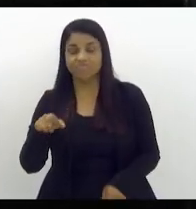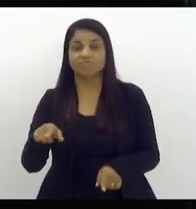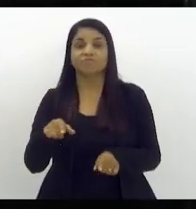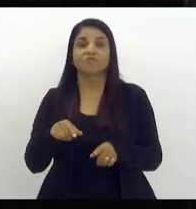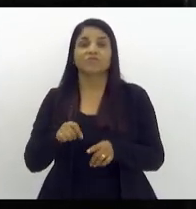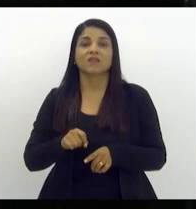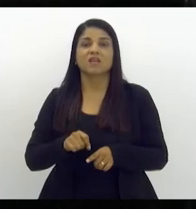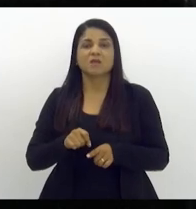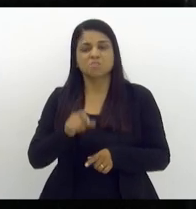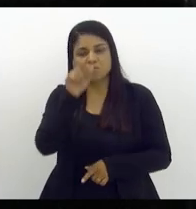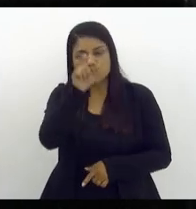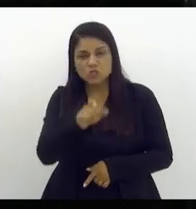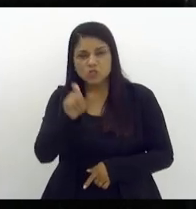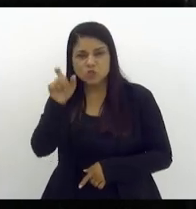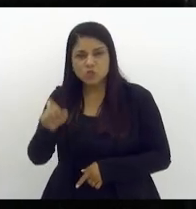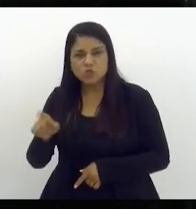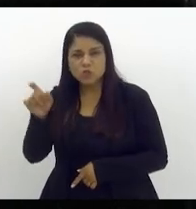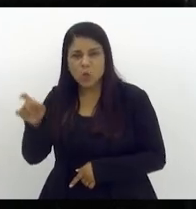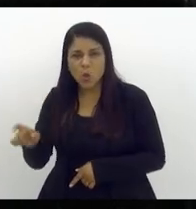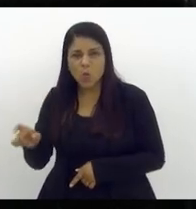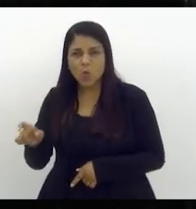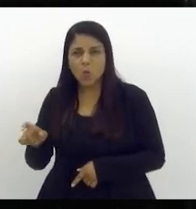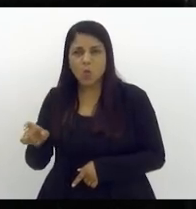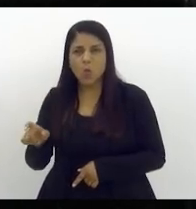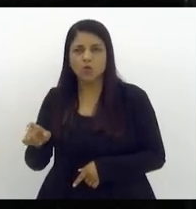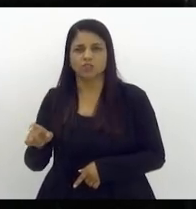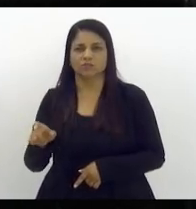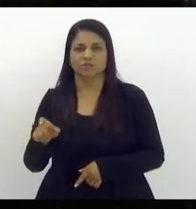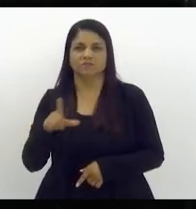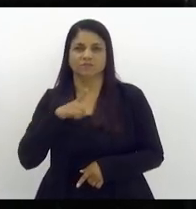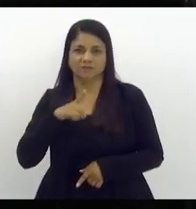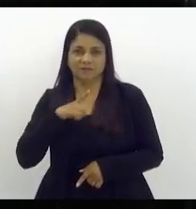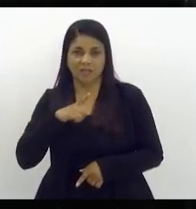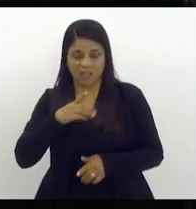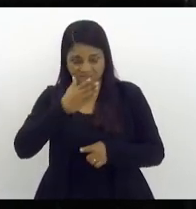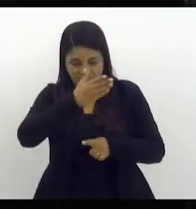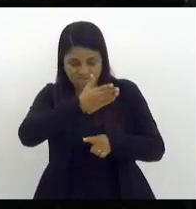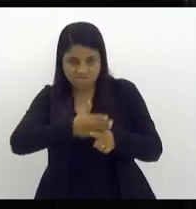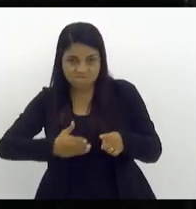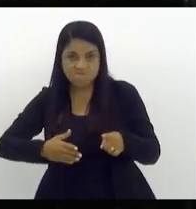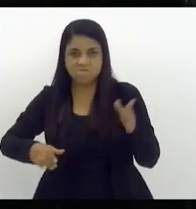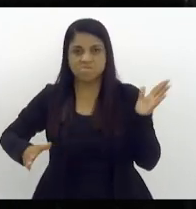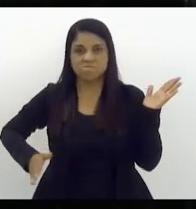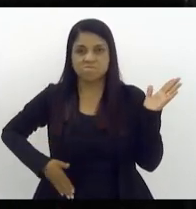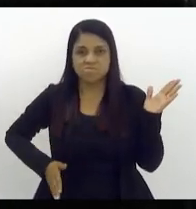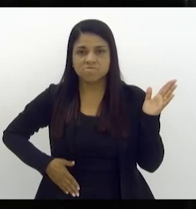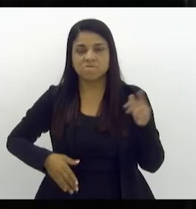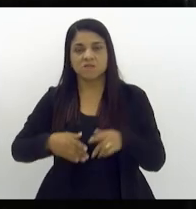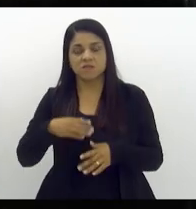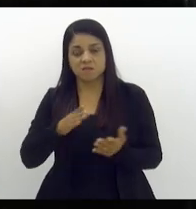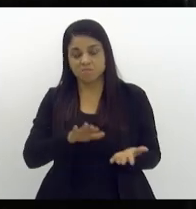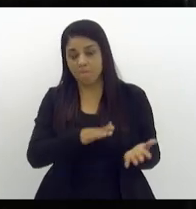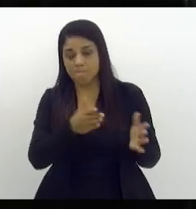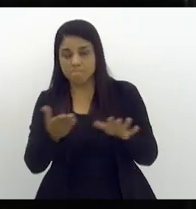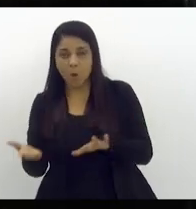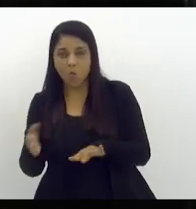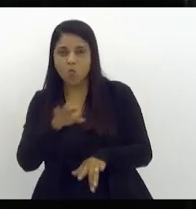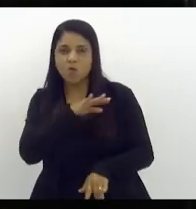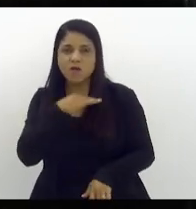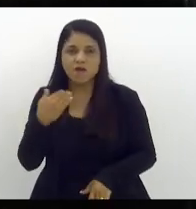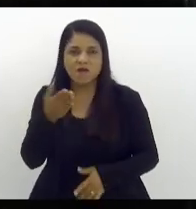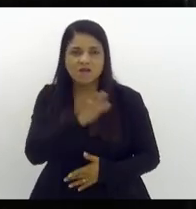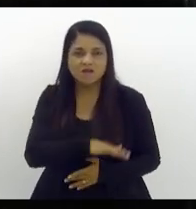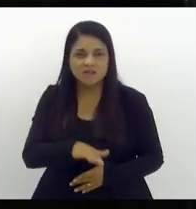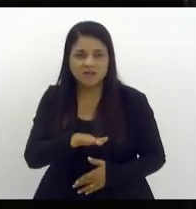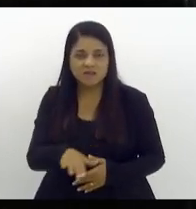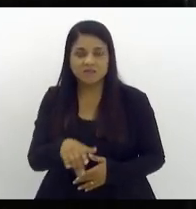Pessoas cruéis, pessoas que querem cortar dedo de criança, pessoas que matam criança. E, lamentavelmente, às vezes eu